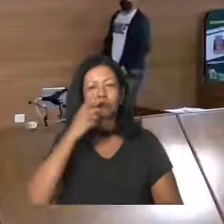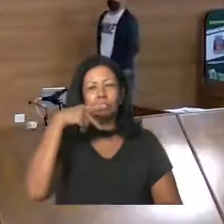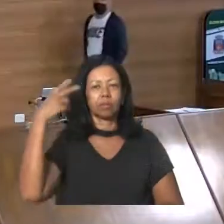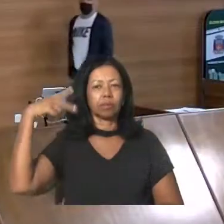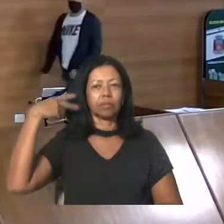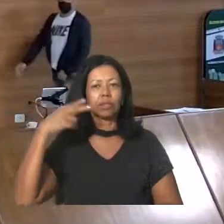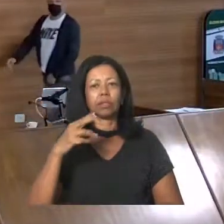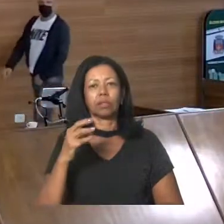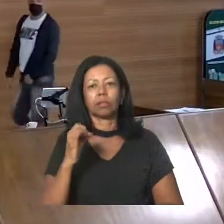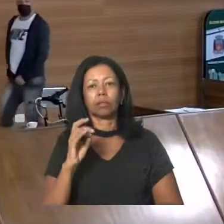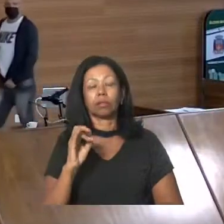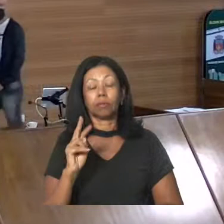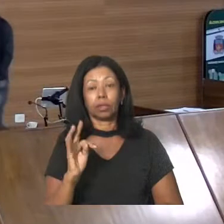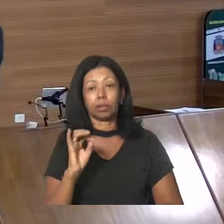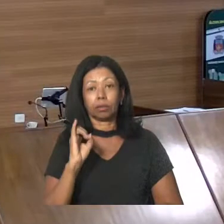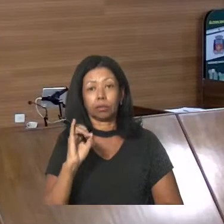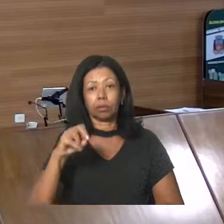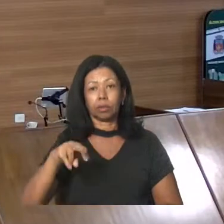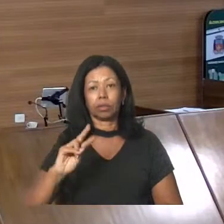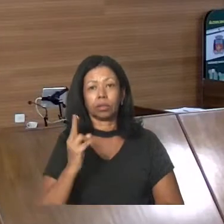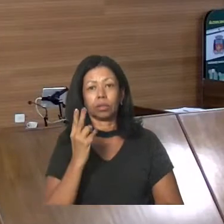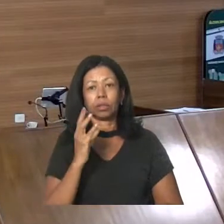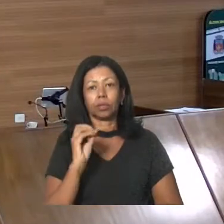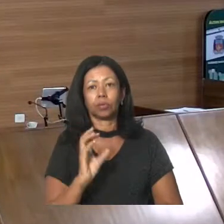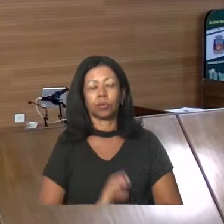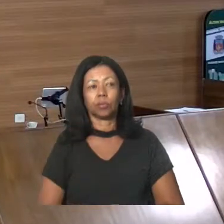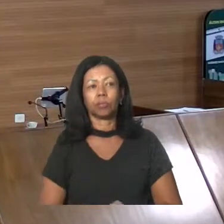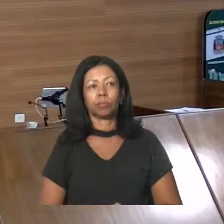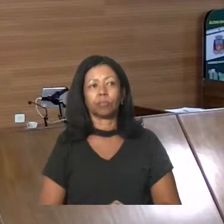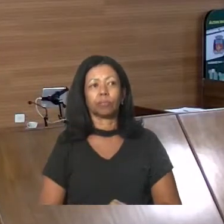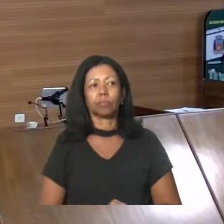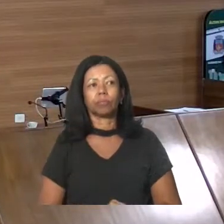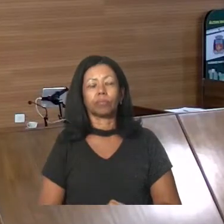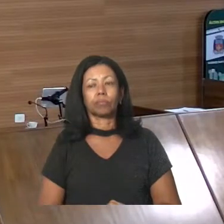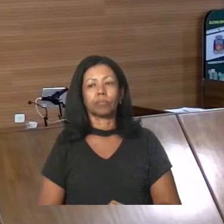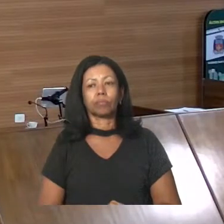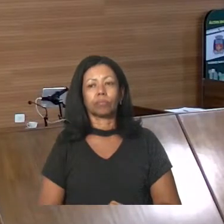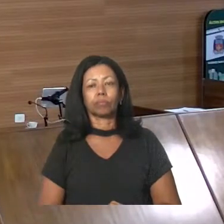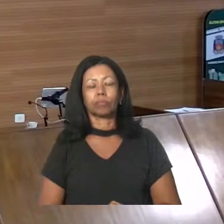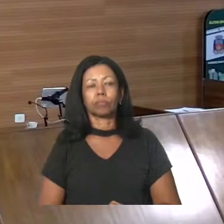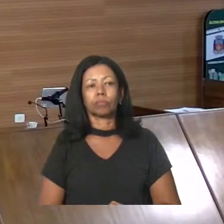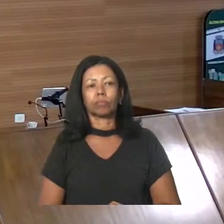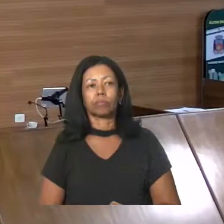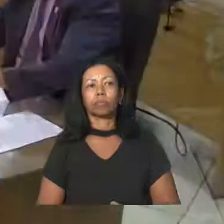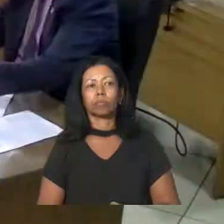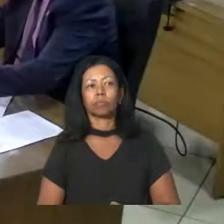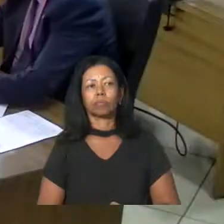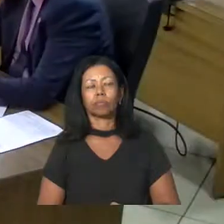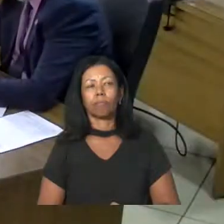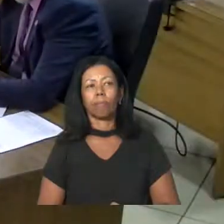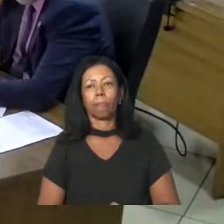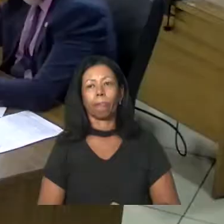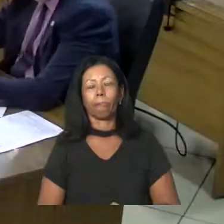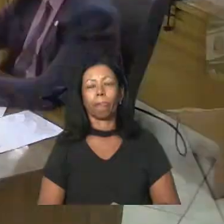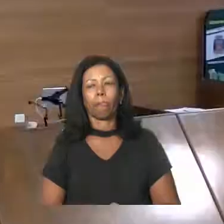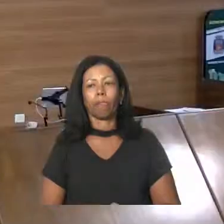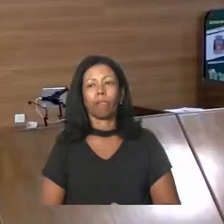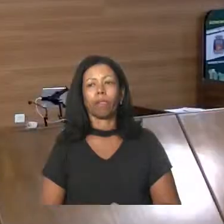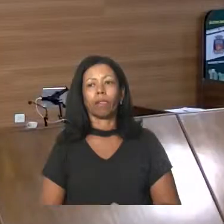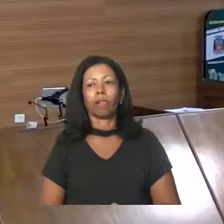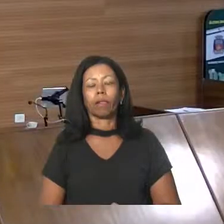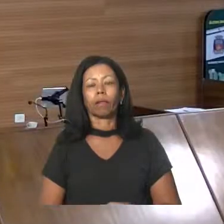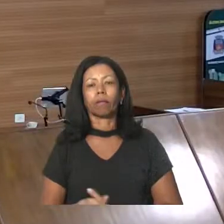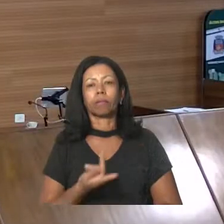Tinho. Fica à vontade, vereador. Senhor, autoria do senhor, o senhor tem a preferência. Obrigado, vereador.